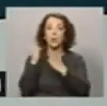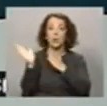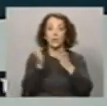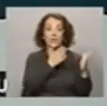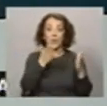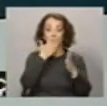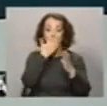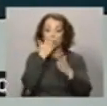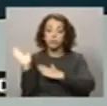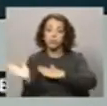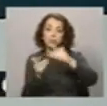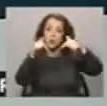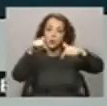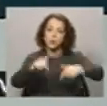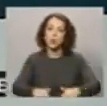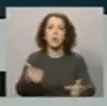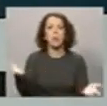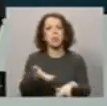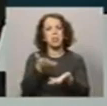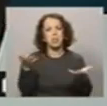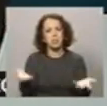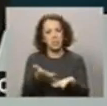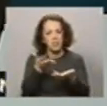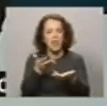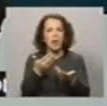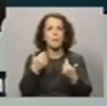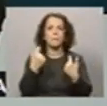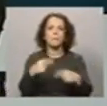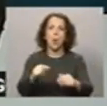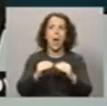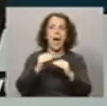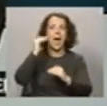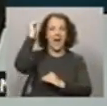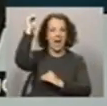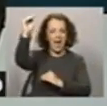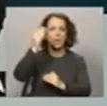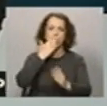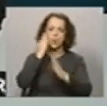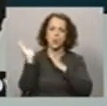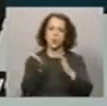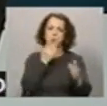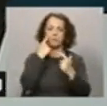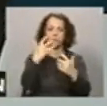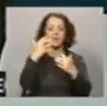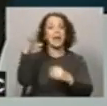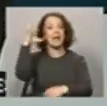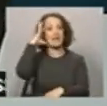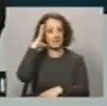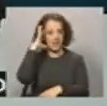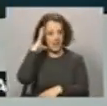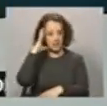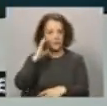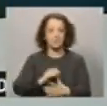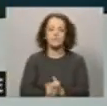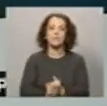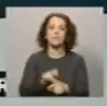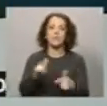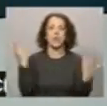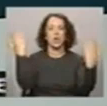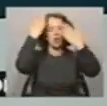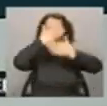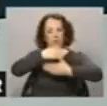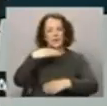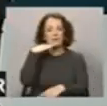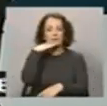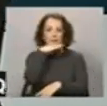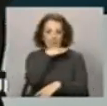quadrante sul, fraco ou moderado, um pouco mais intenso nas terras altas, principalmente a partir da tarde. A noite foi fria,